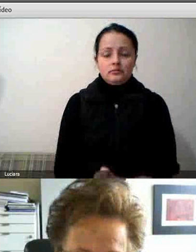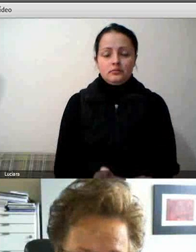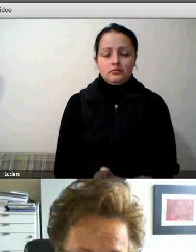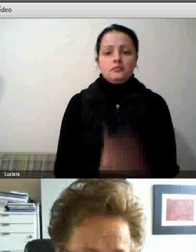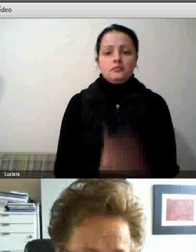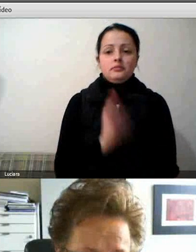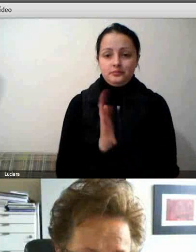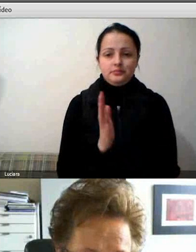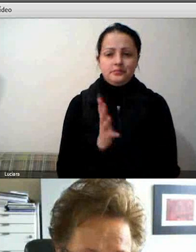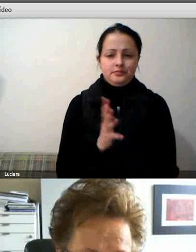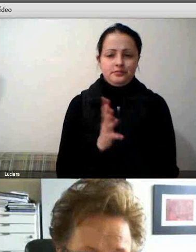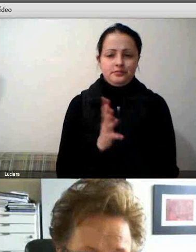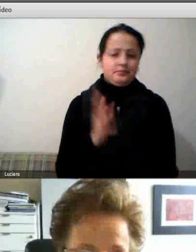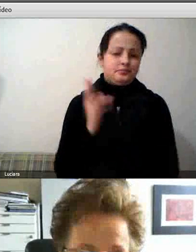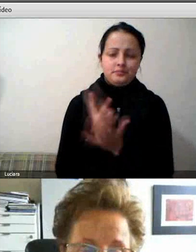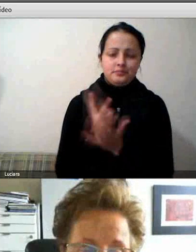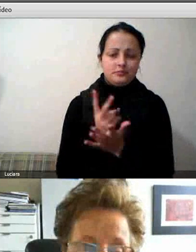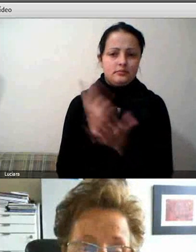processo a avançar.